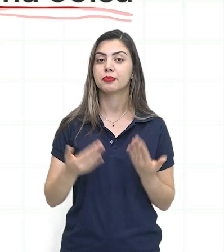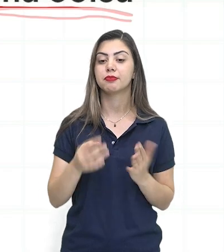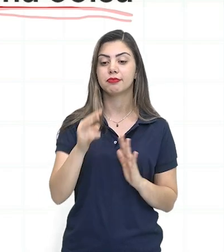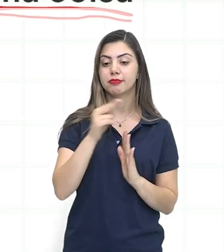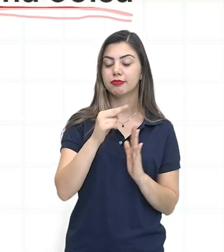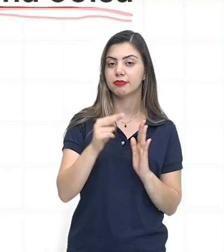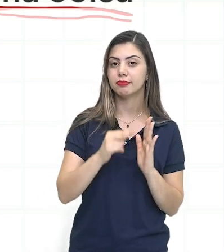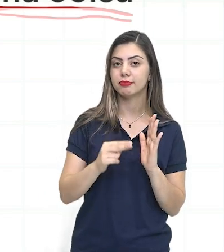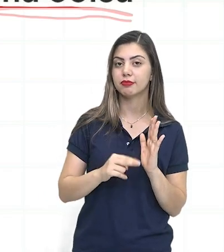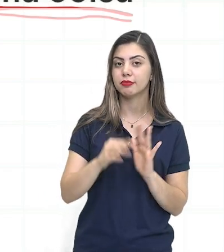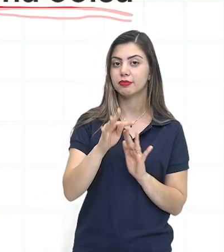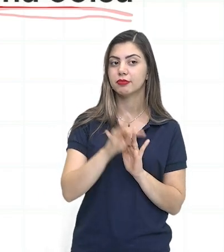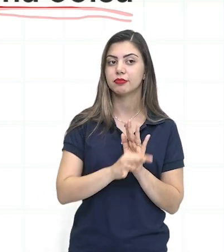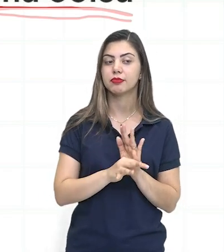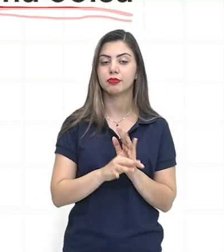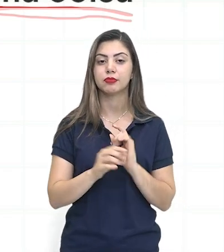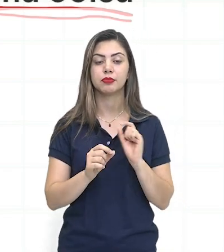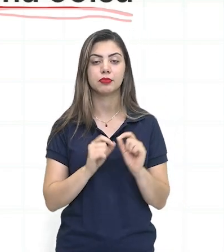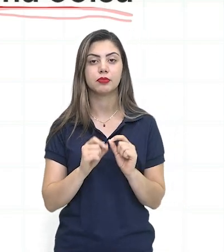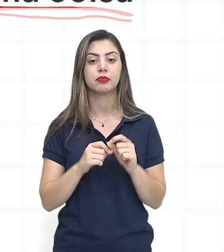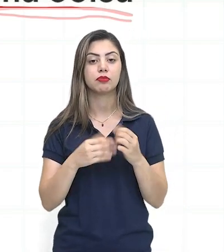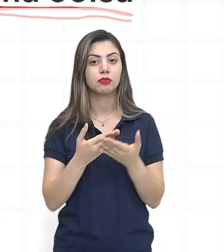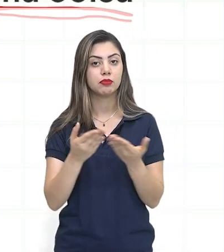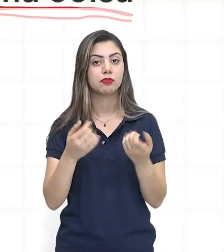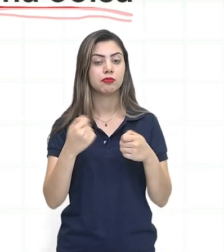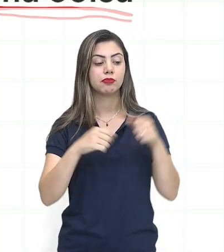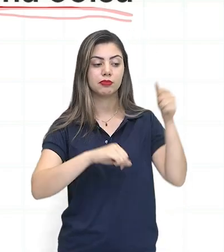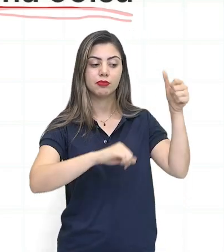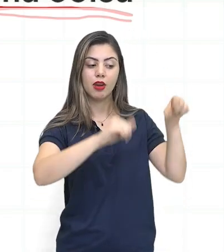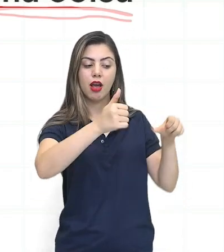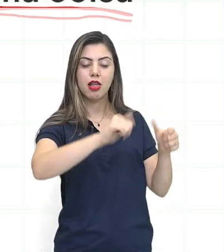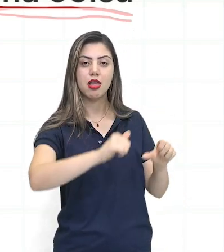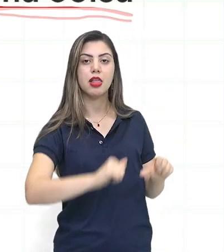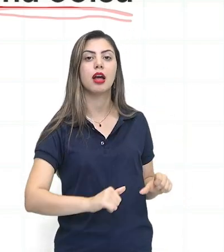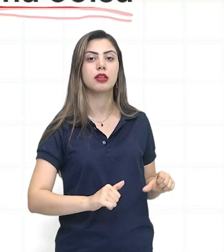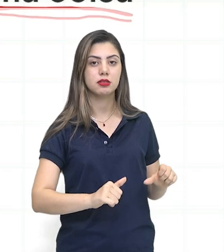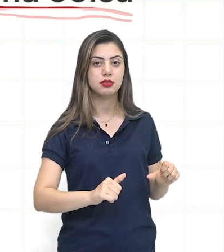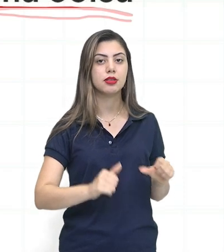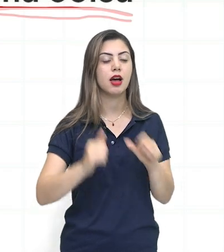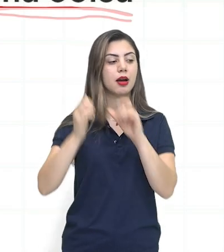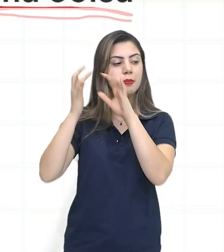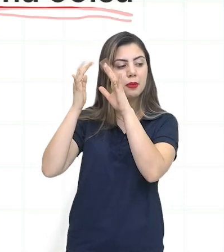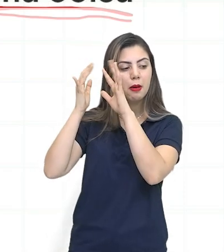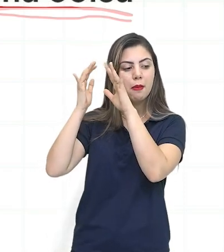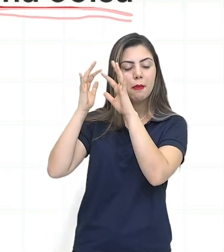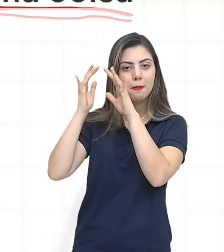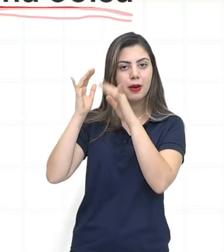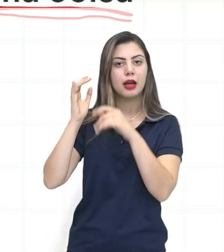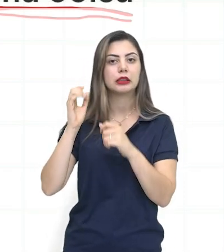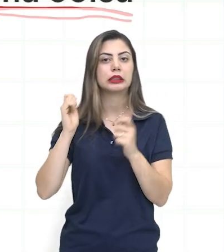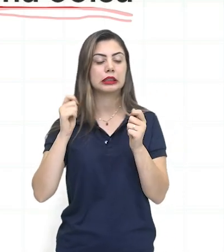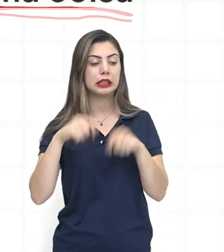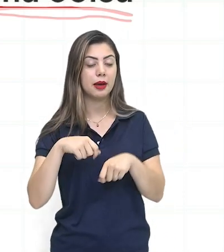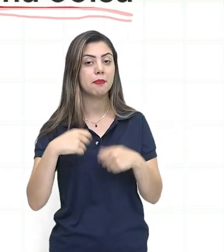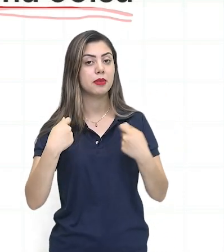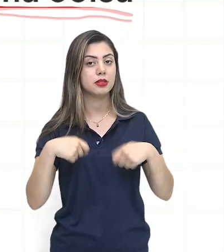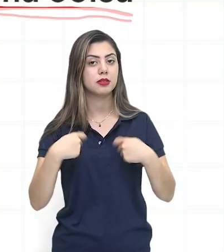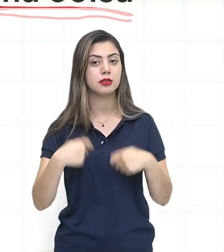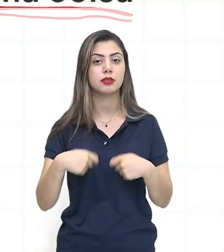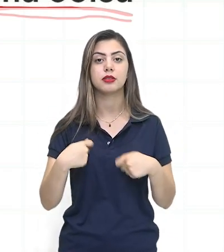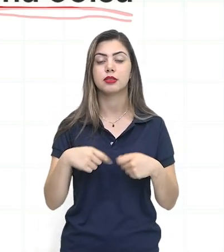de textos, fazer as inferências, ter esse tipo de pensamento, tanto indutivo quanto